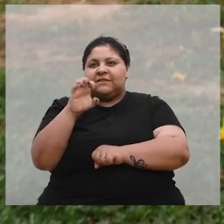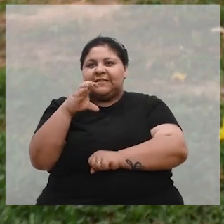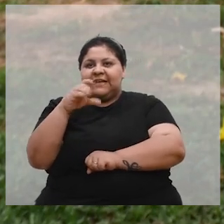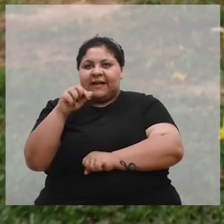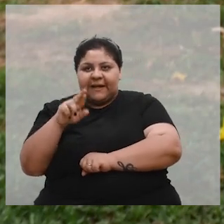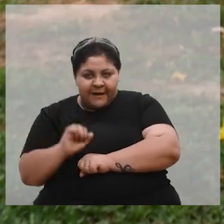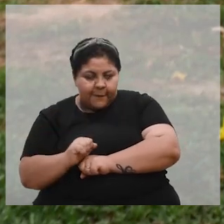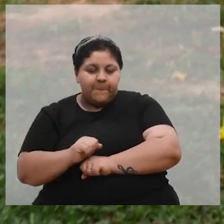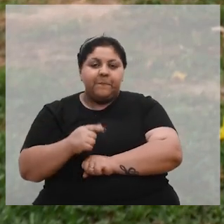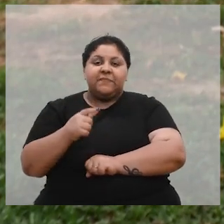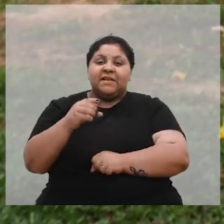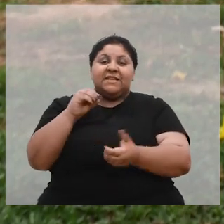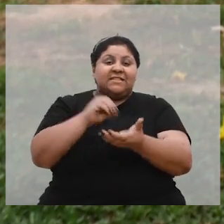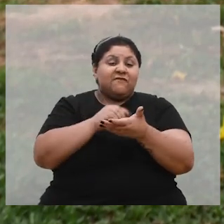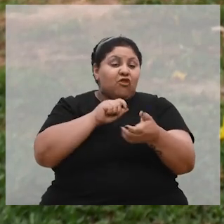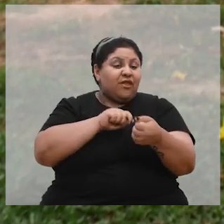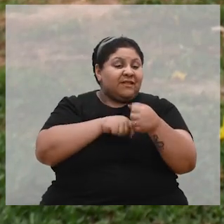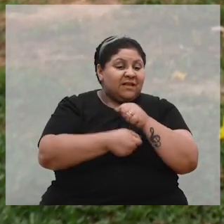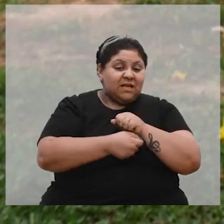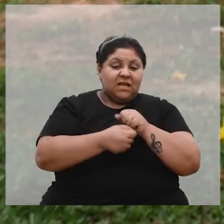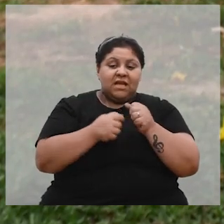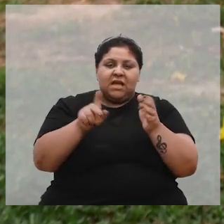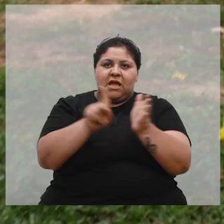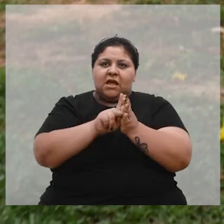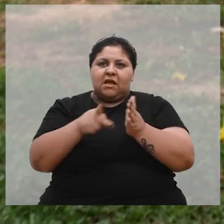tivéssemos todo esse investimento que a própria